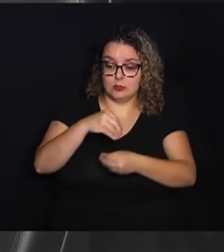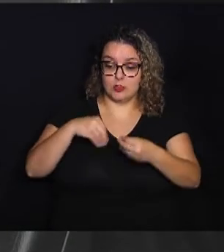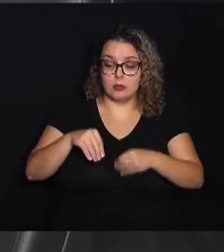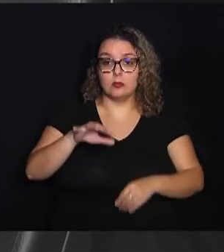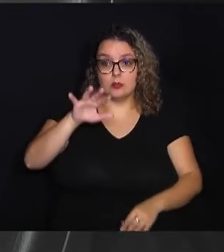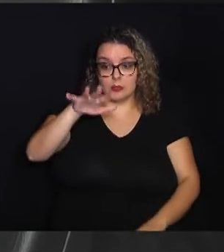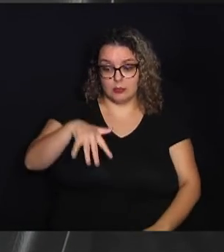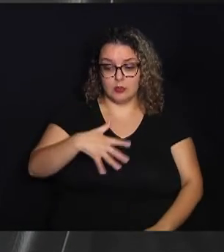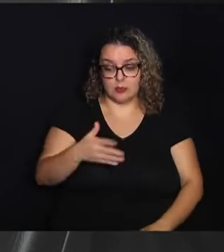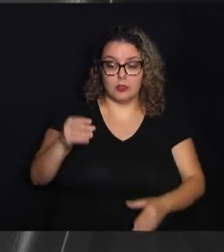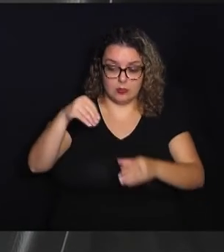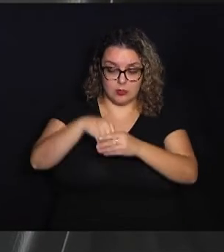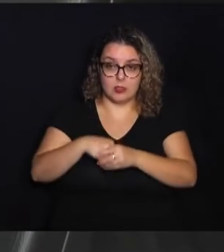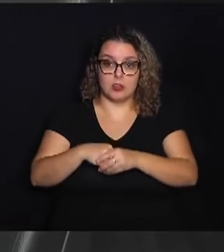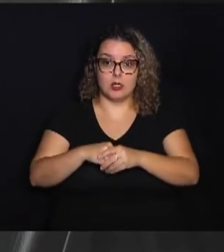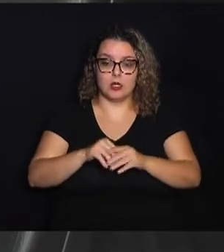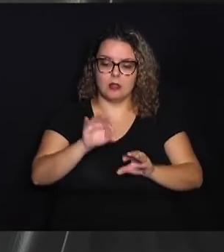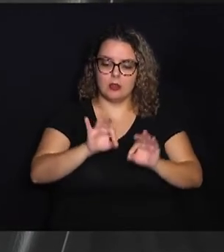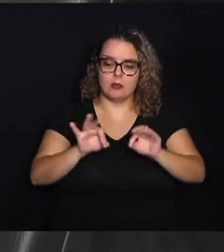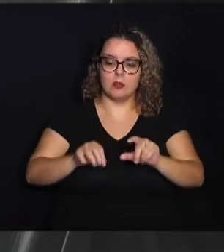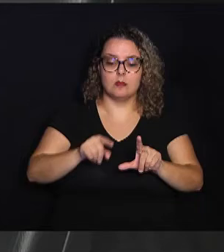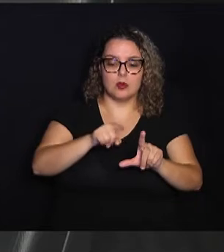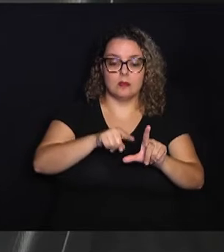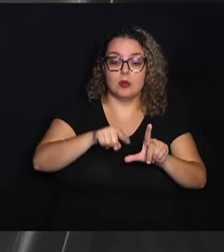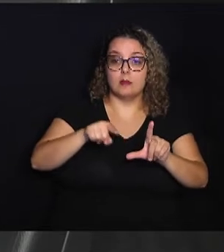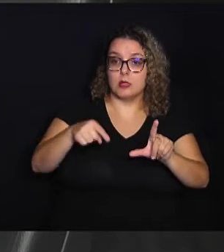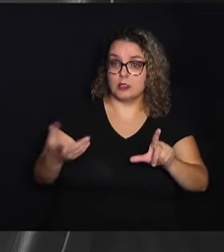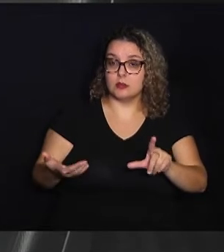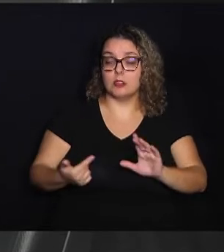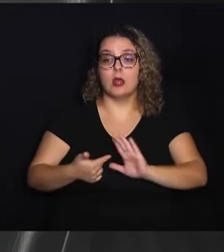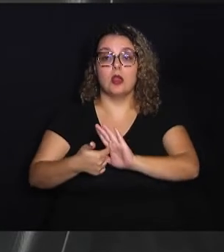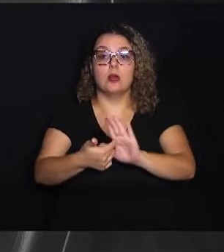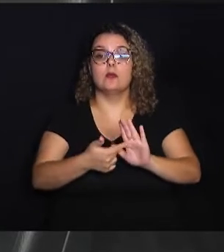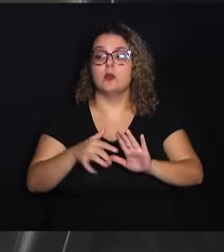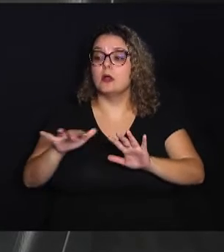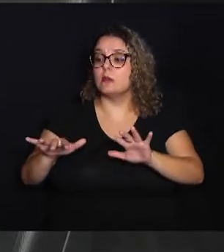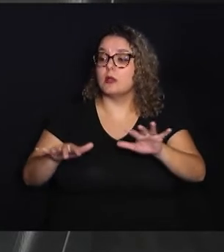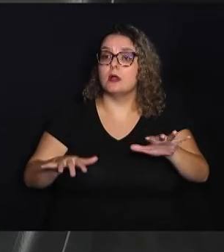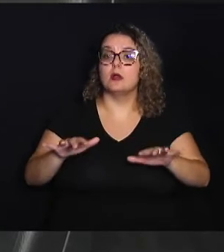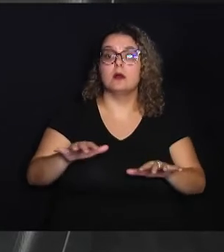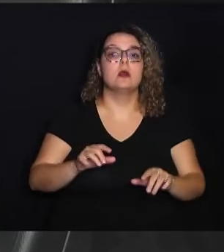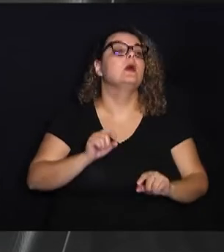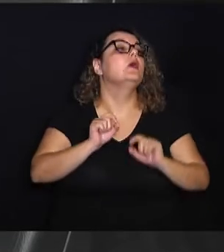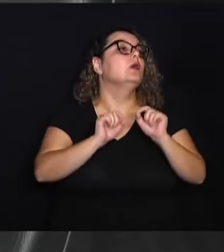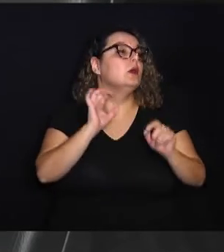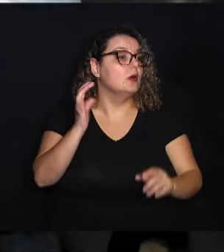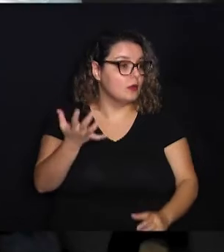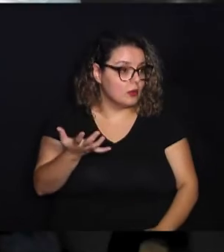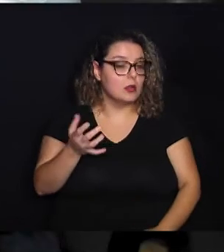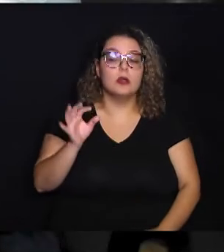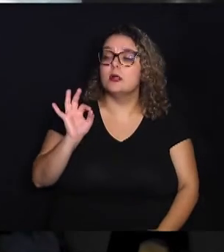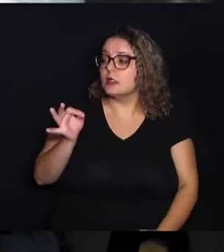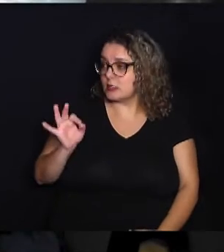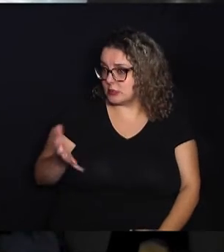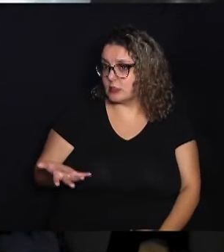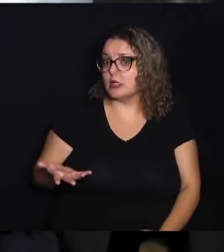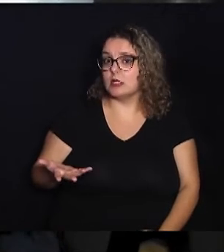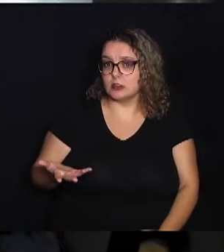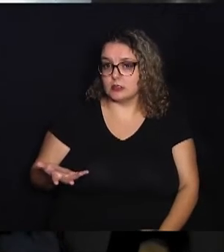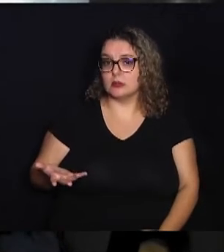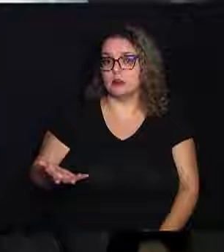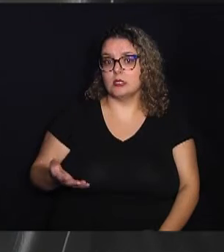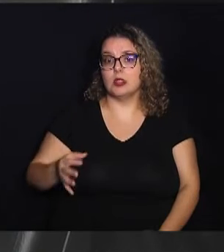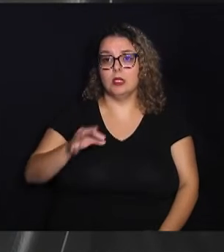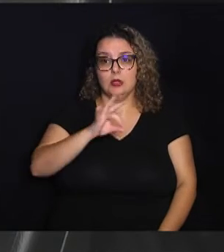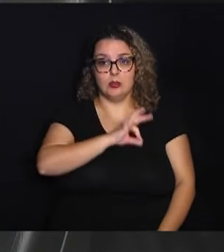planilha, monta-se gráficos e mostra mais ou menos as áreas onde estão acontecendo. Exatamente. E o